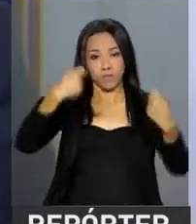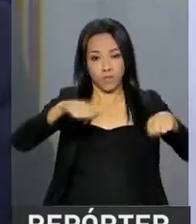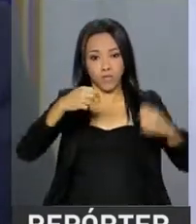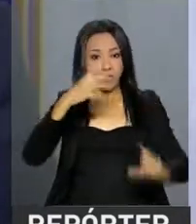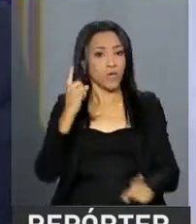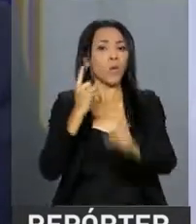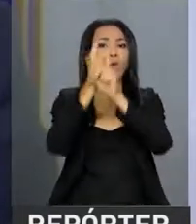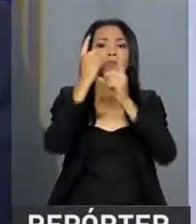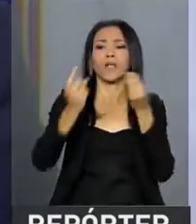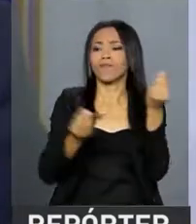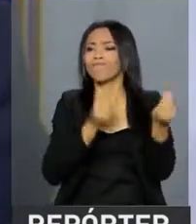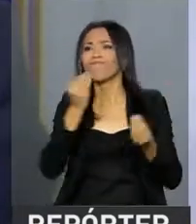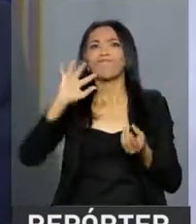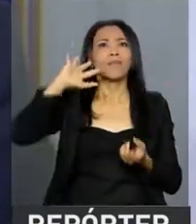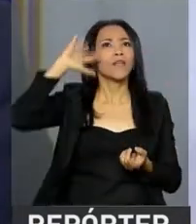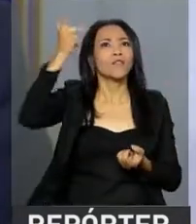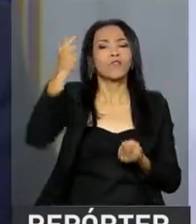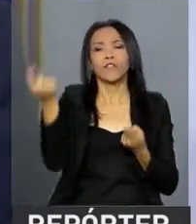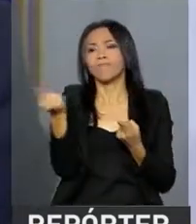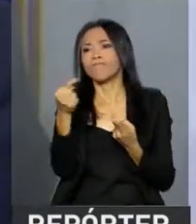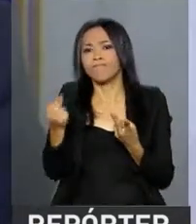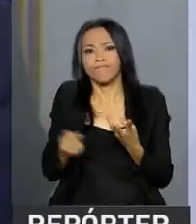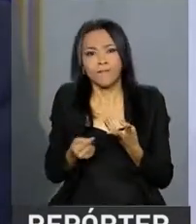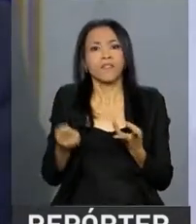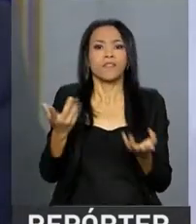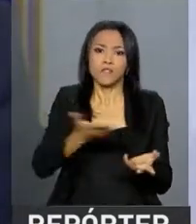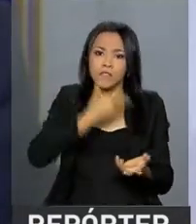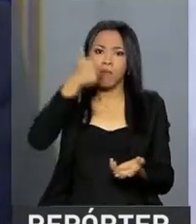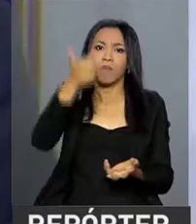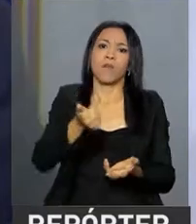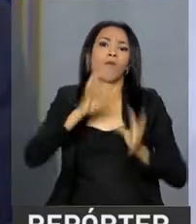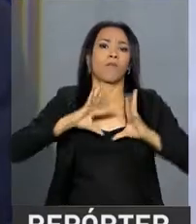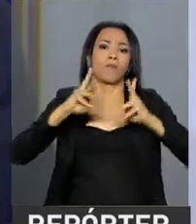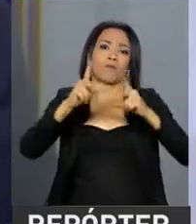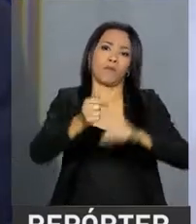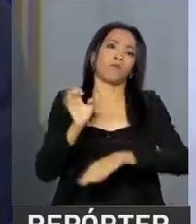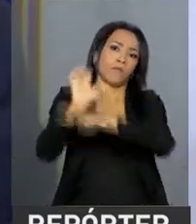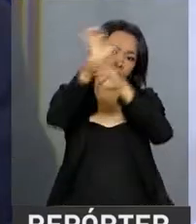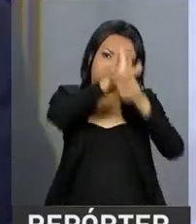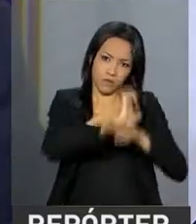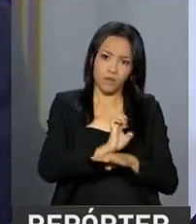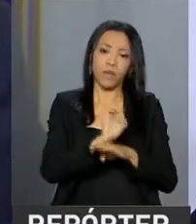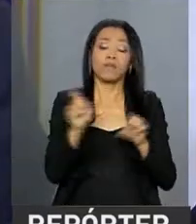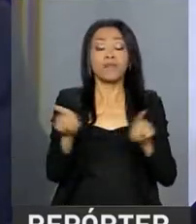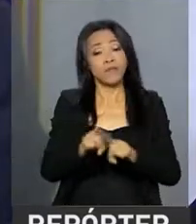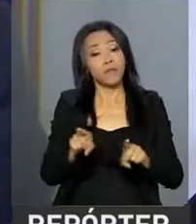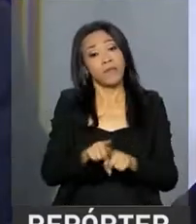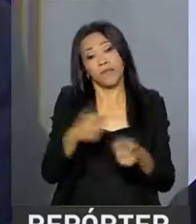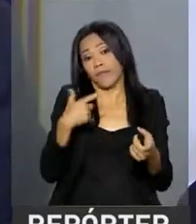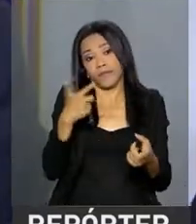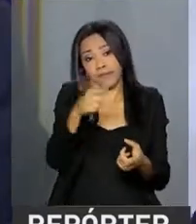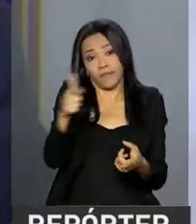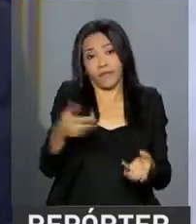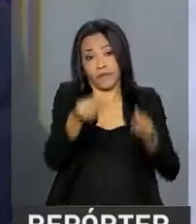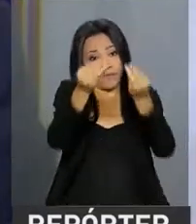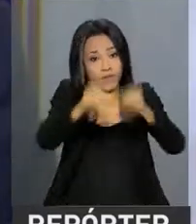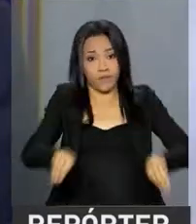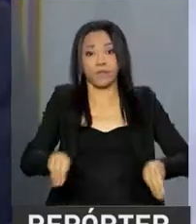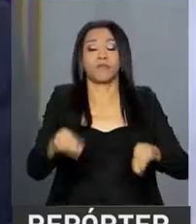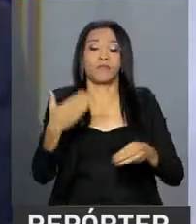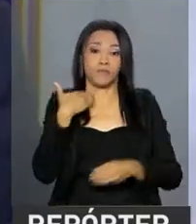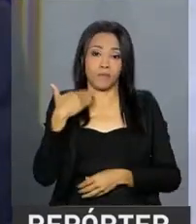caminho que seja saudável para os estados e que também não também não seja prejudicial para o